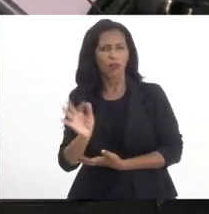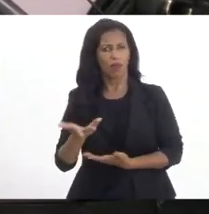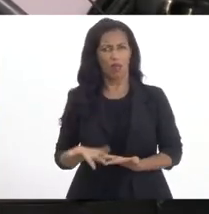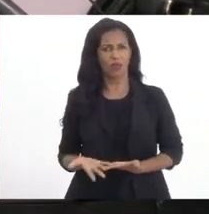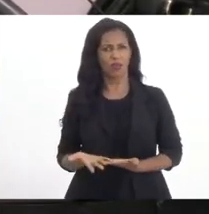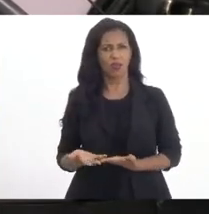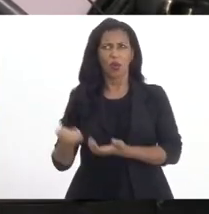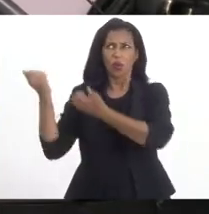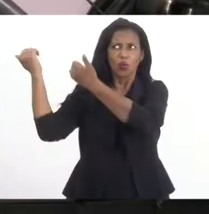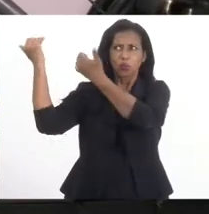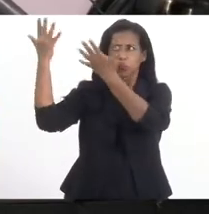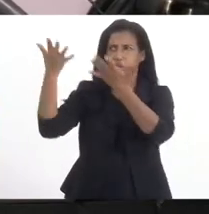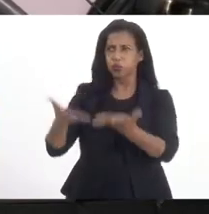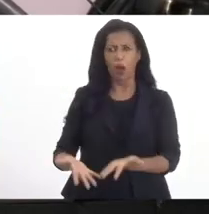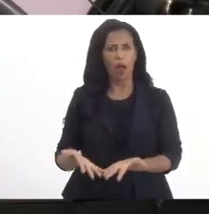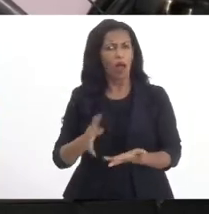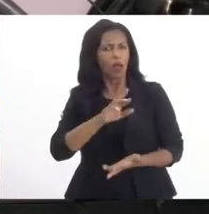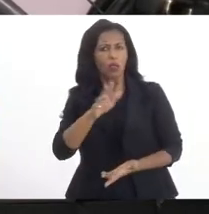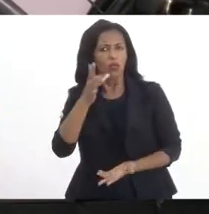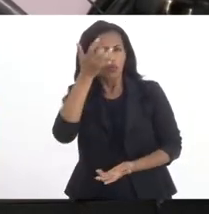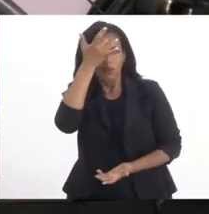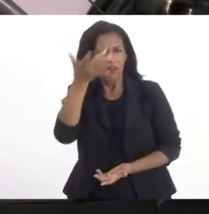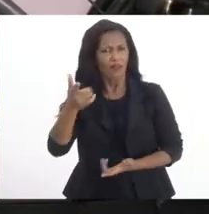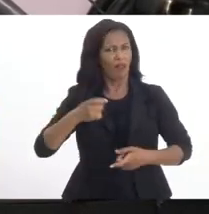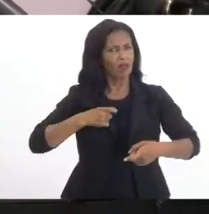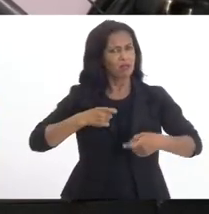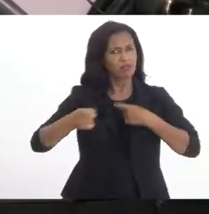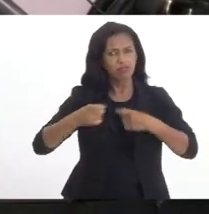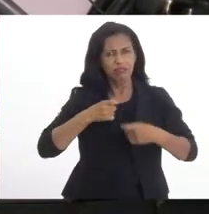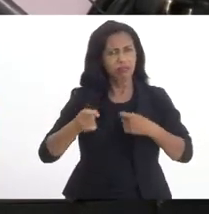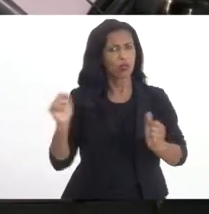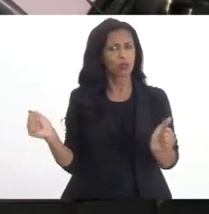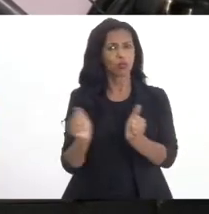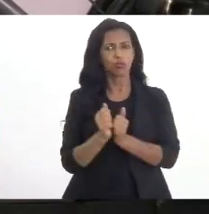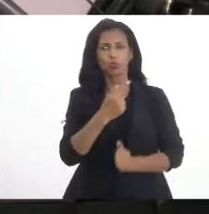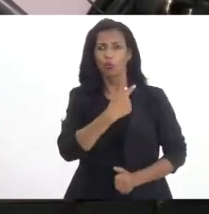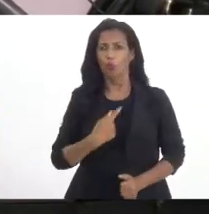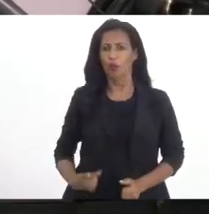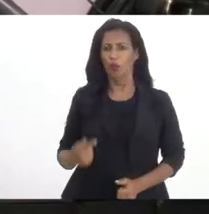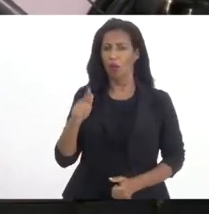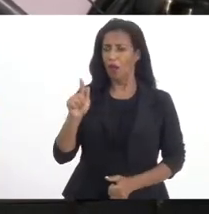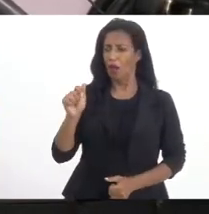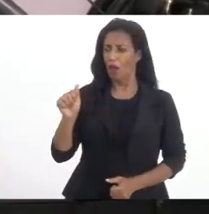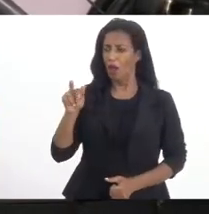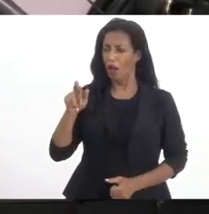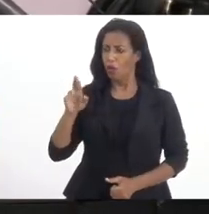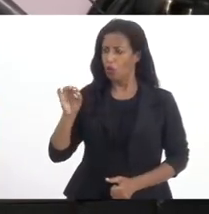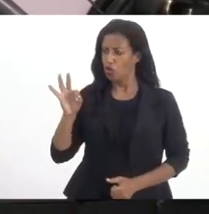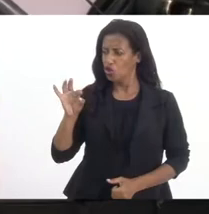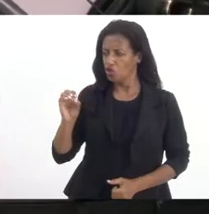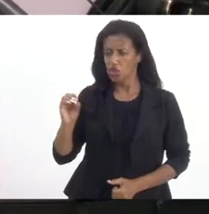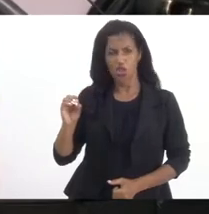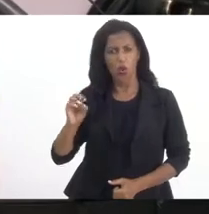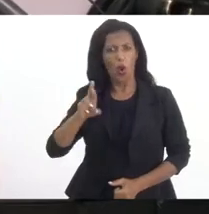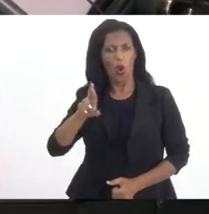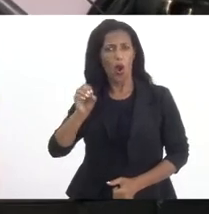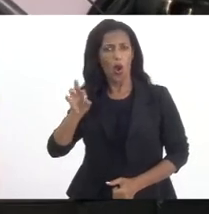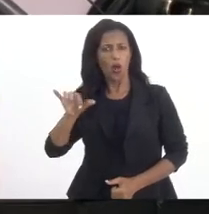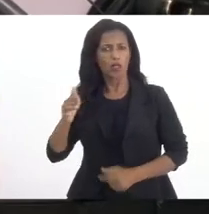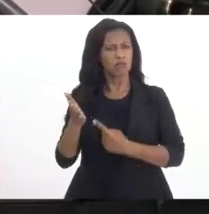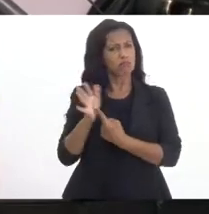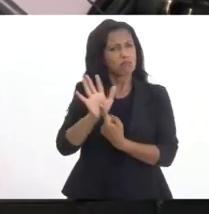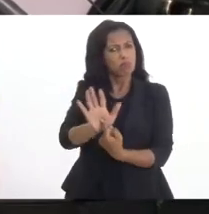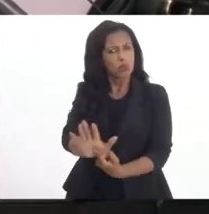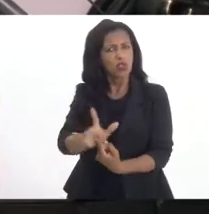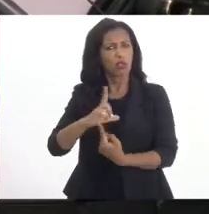céu. Não foi fácil guerrear junto ao governo Garotinho e Rosinha para mostrar a importância de uma universidade na